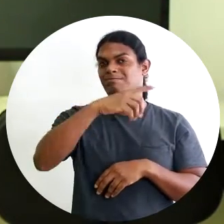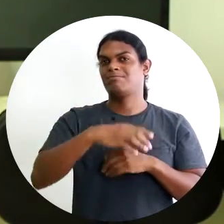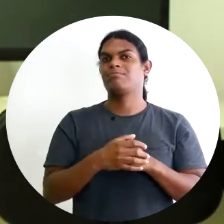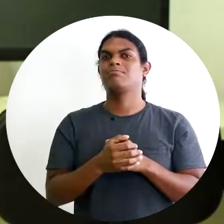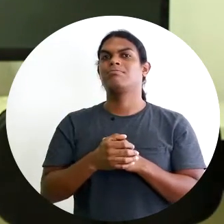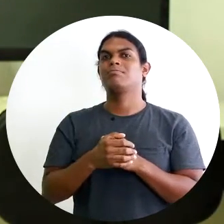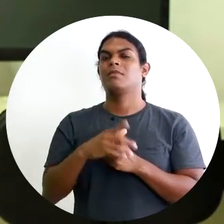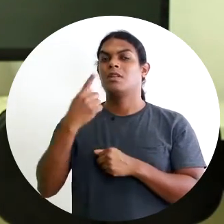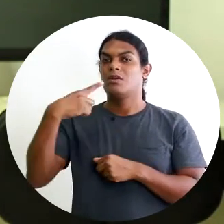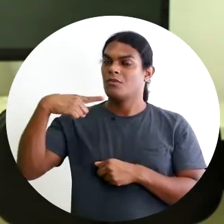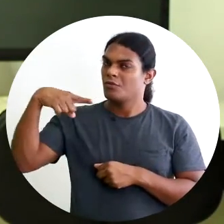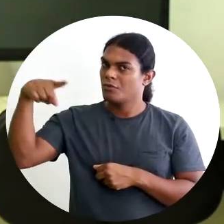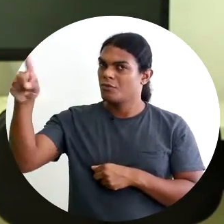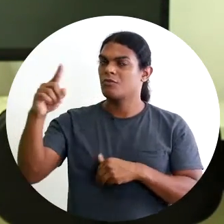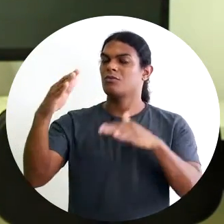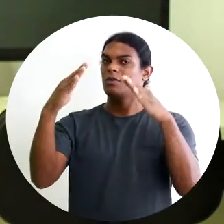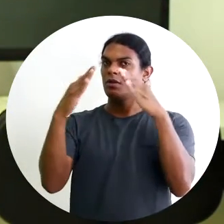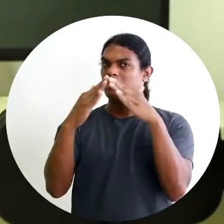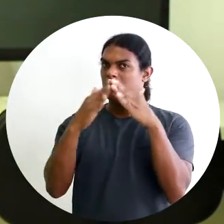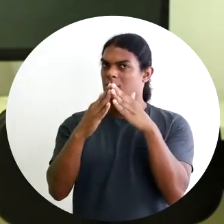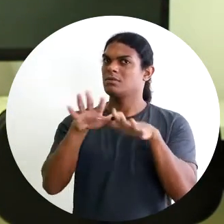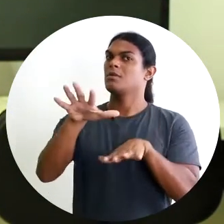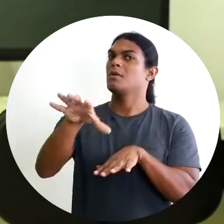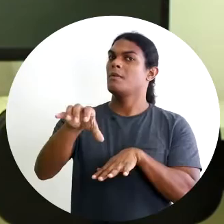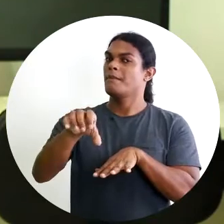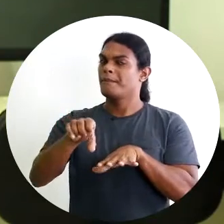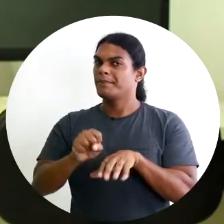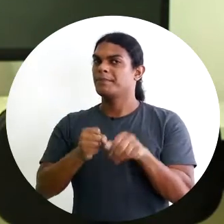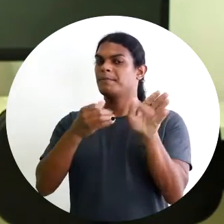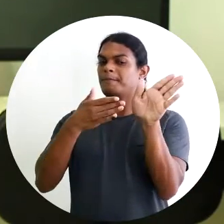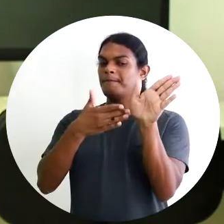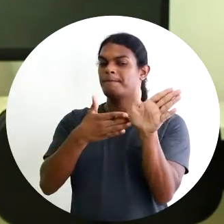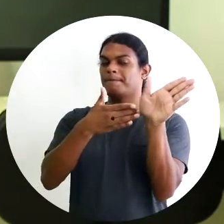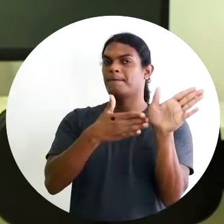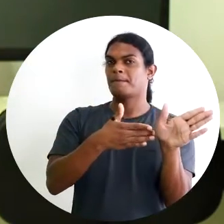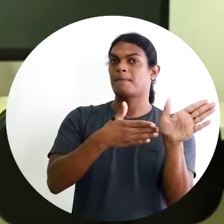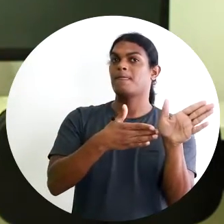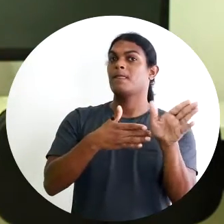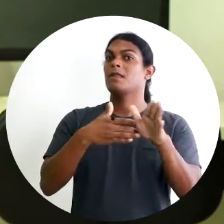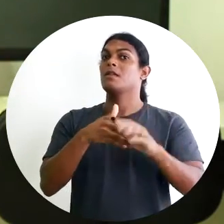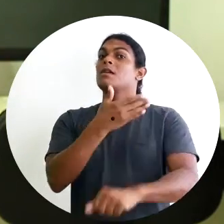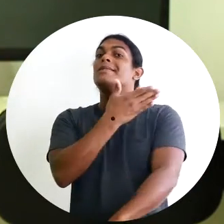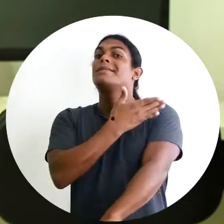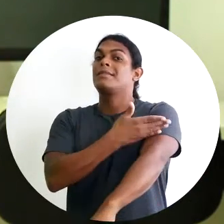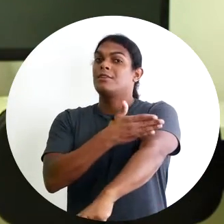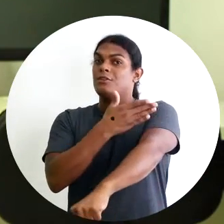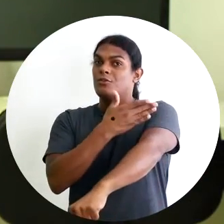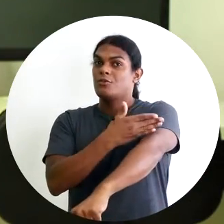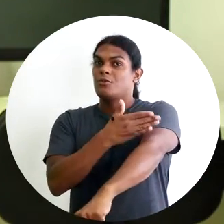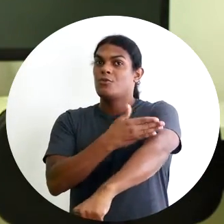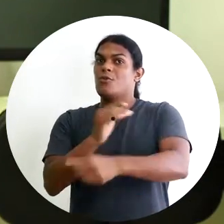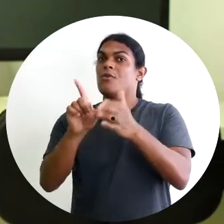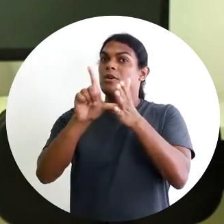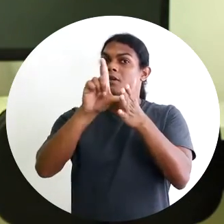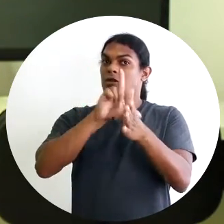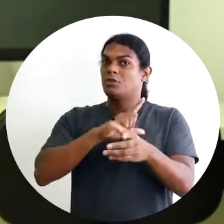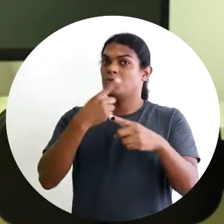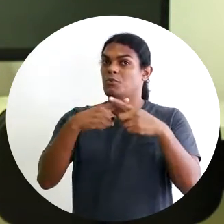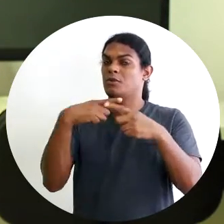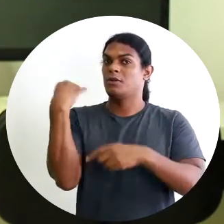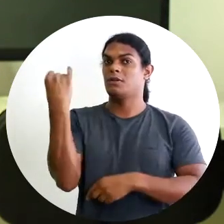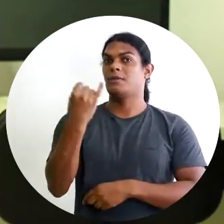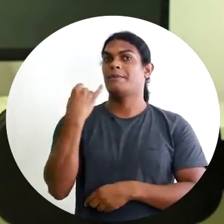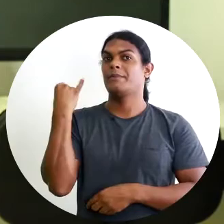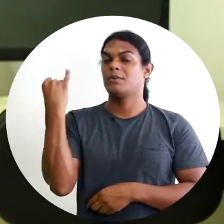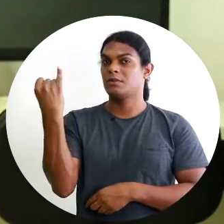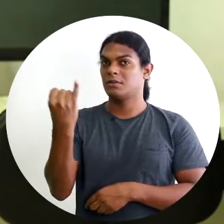gente foi já na bike, fez alguns treinos, que é importante, na parte externa, né,